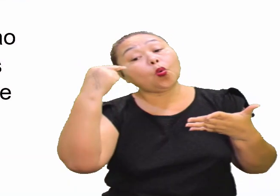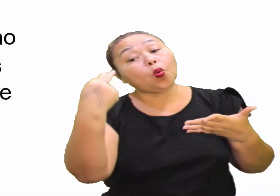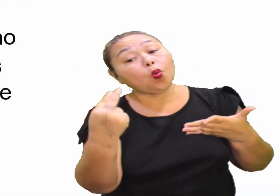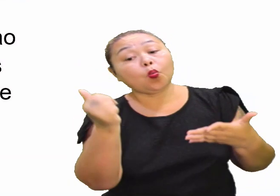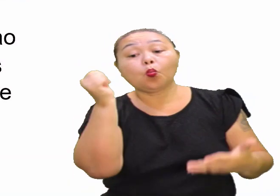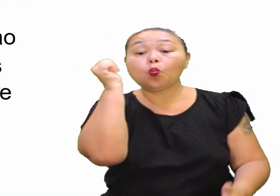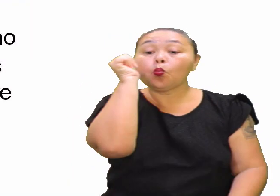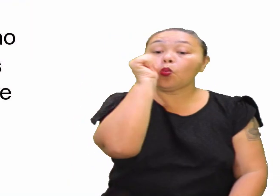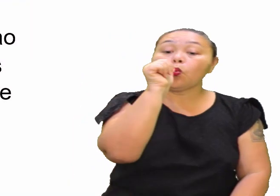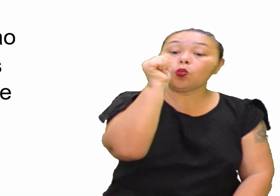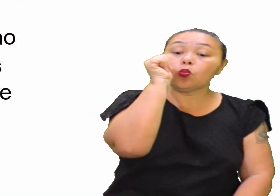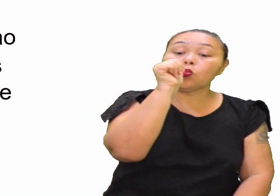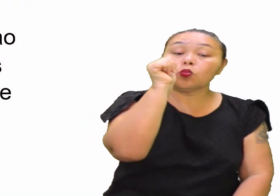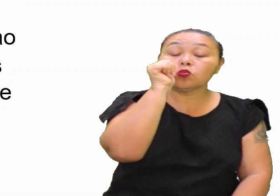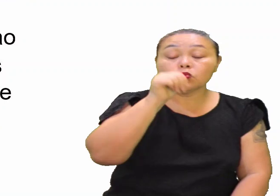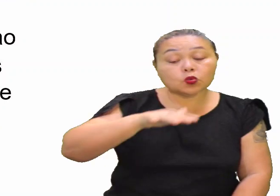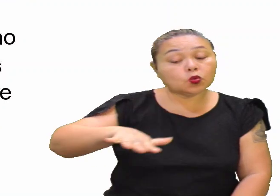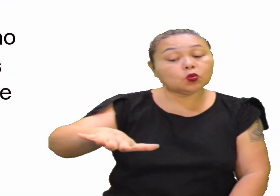cara